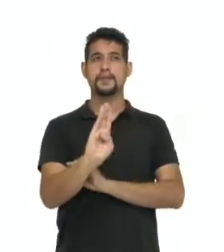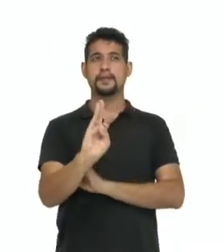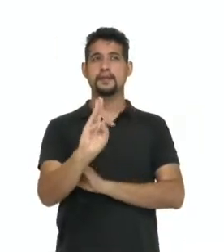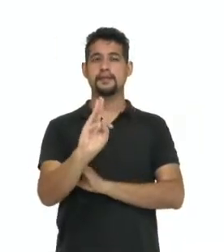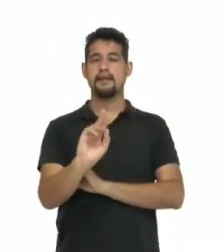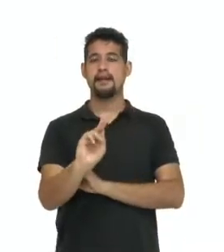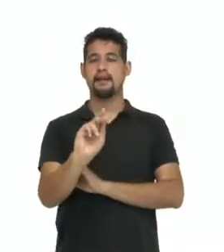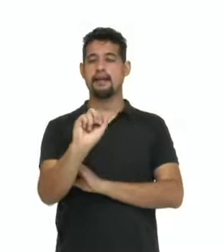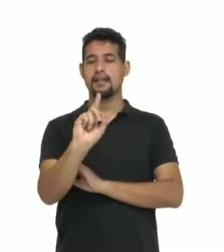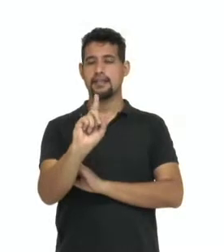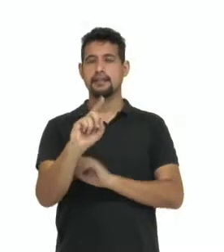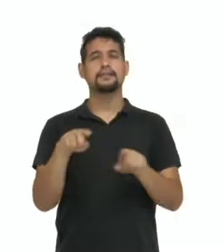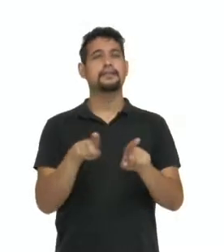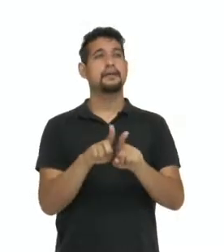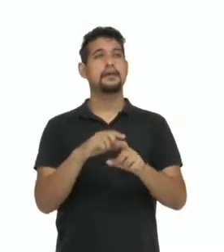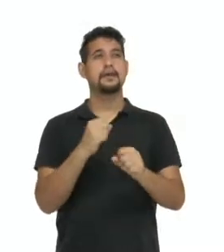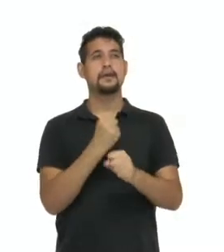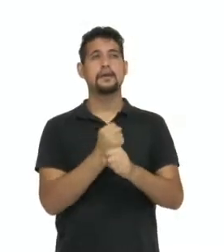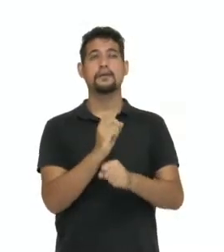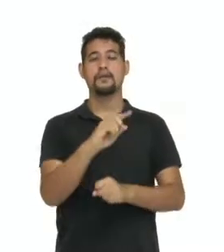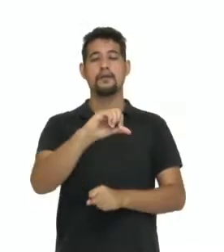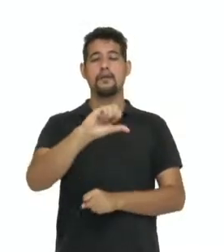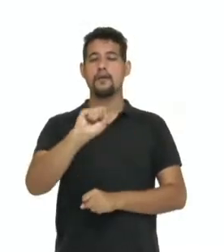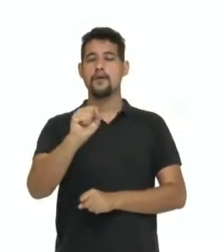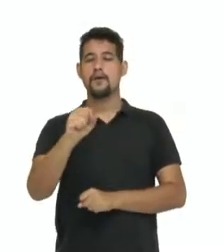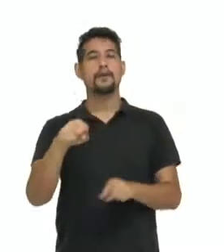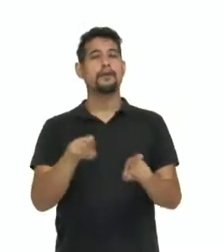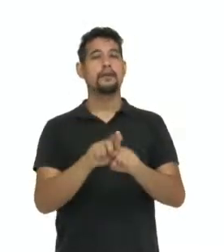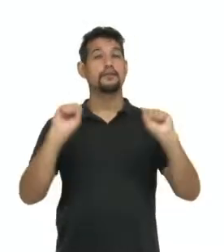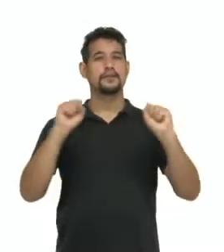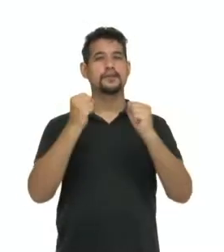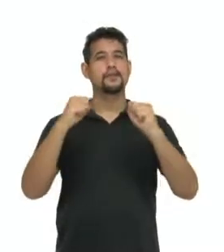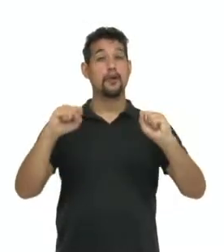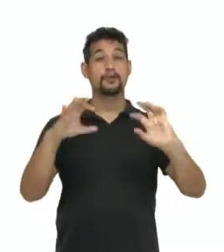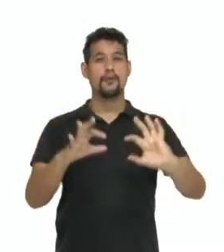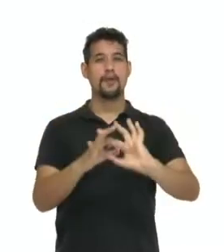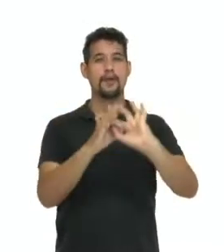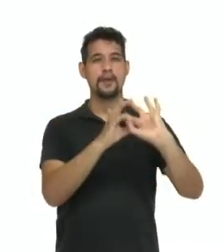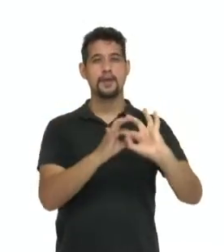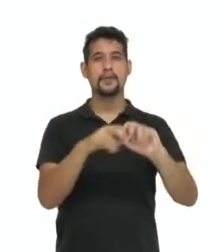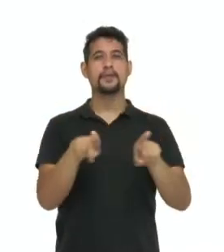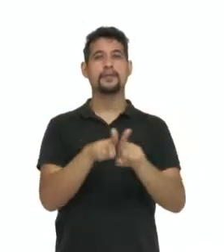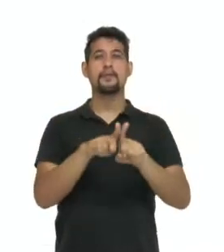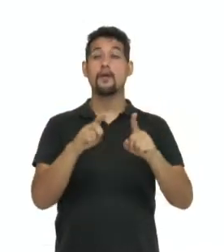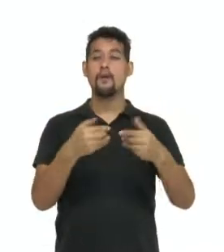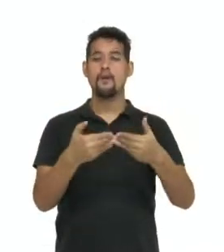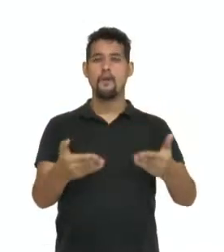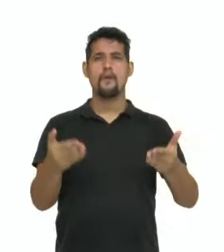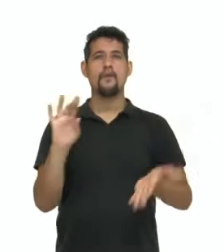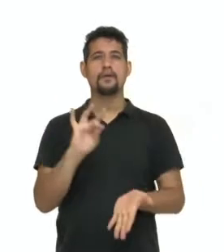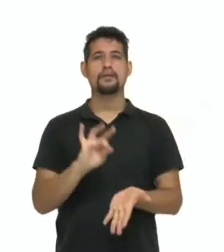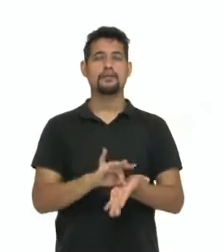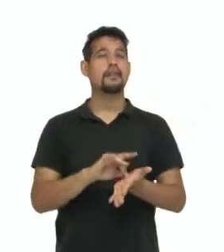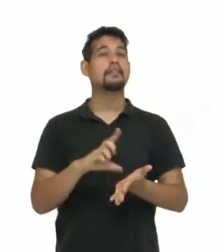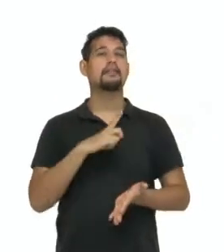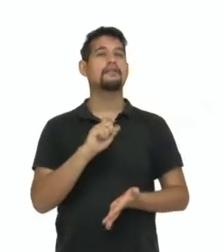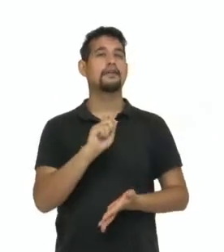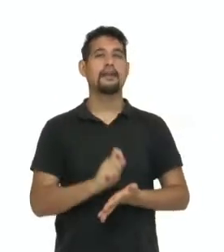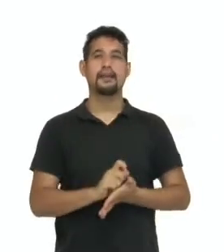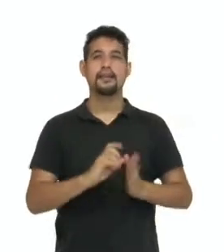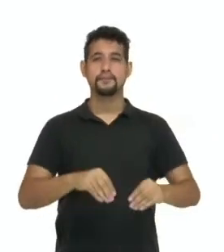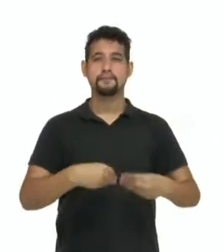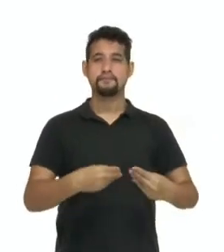CBTKD. Em 1988, tornou-se esporte olímpico e sua estreia oficial com premiação